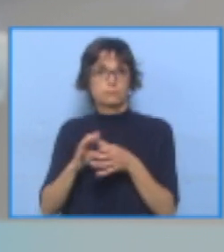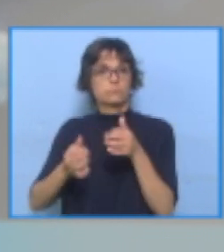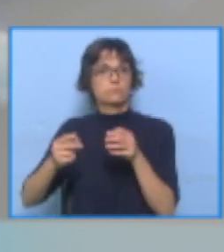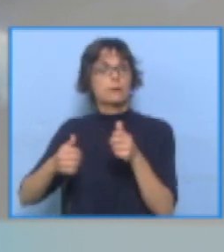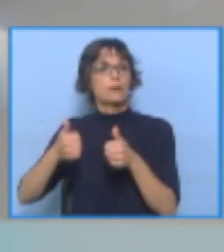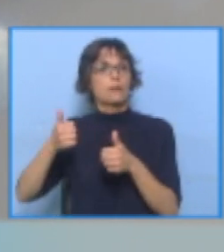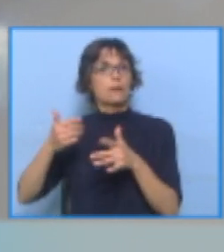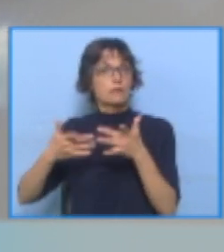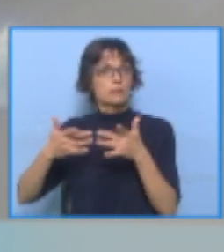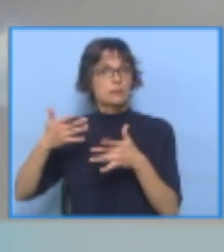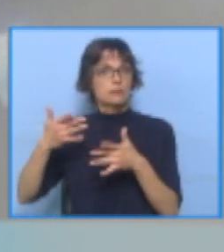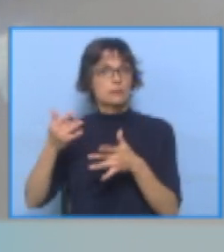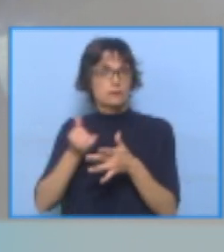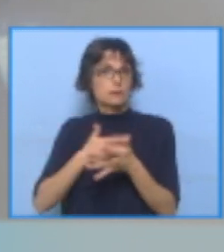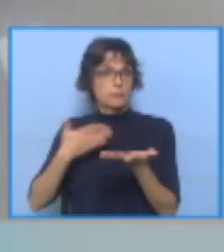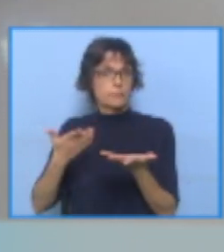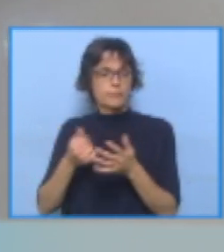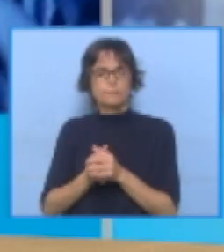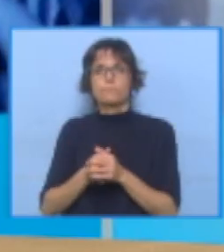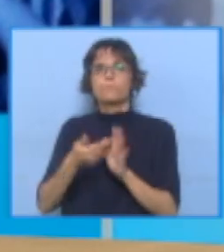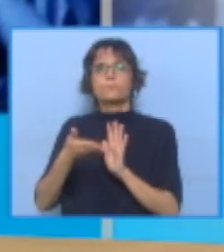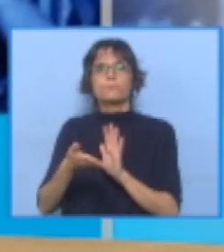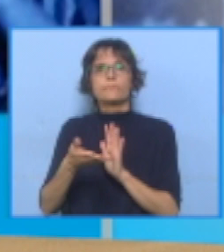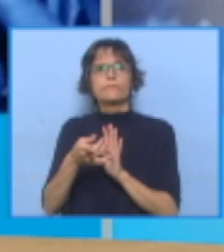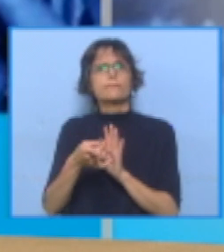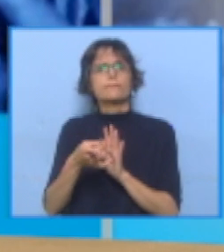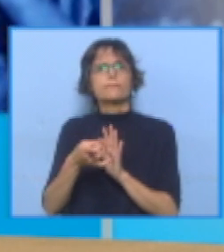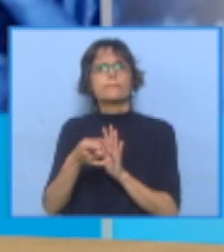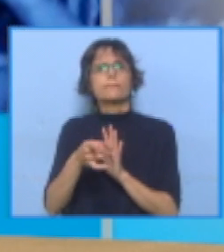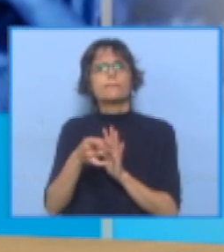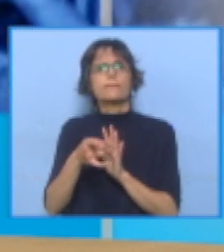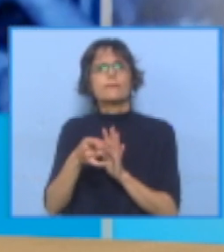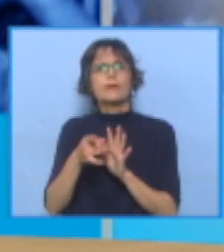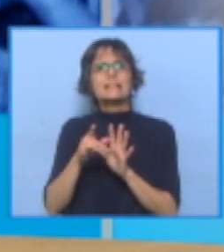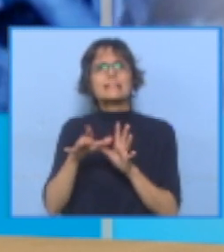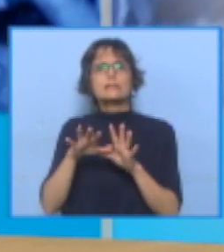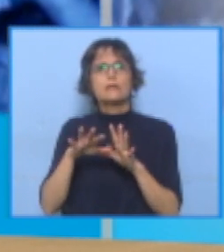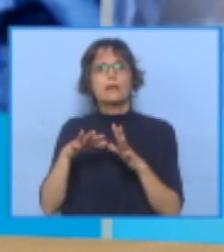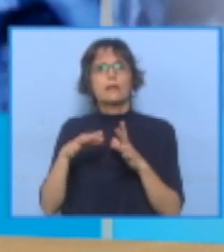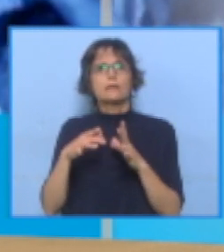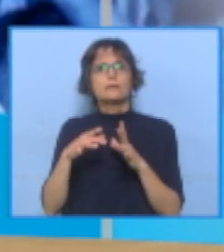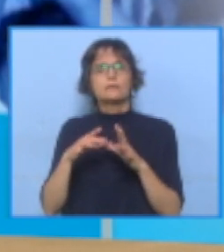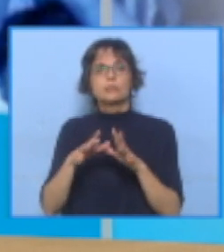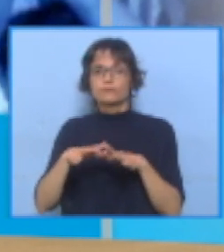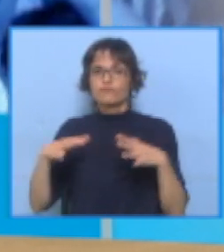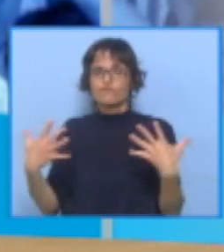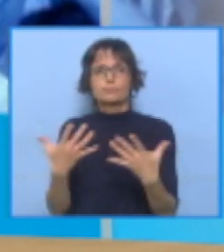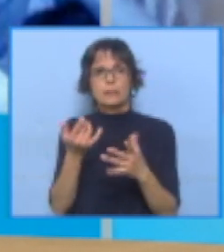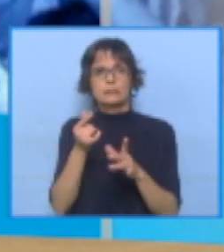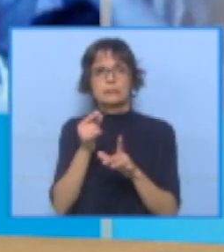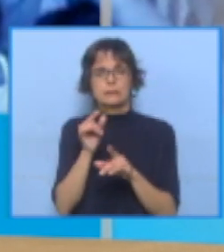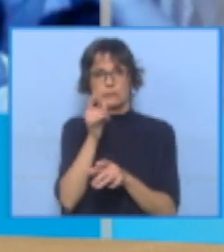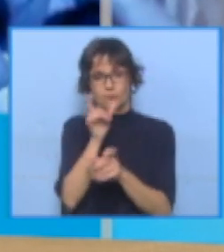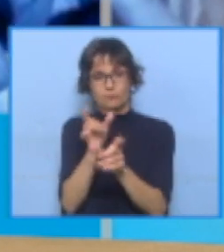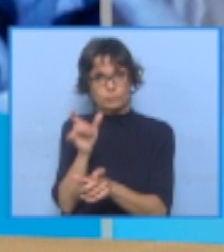essa capacidade de talento que é chamada massa cinzenta, não é? E essa massa cinzenta, ao contrário do que nós pensamos, é muito importante